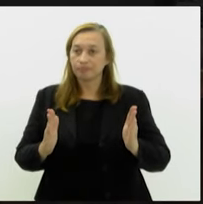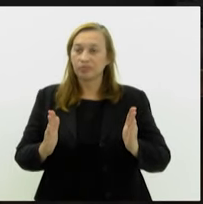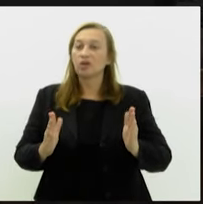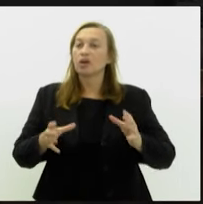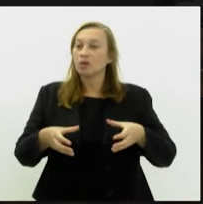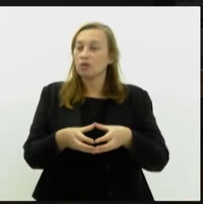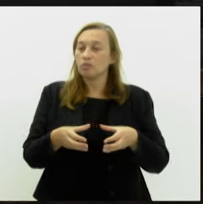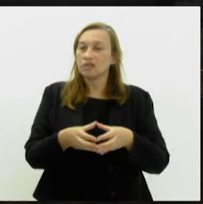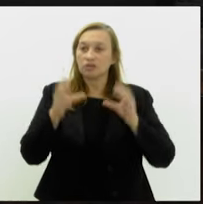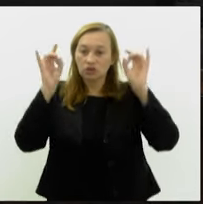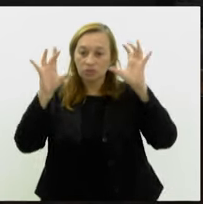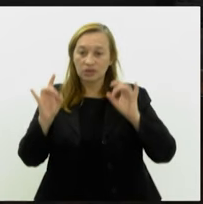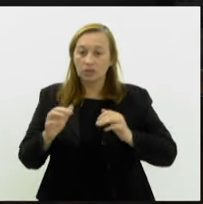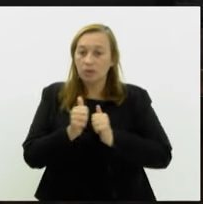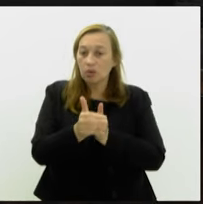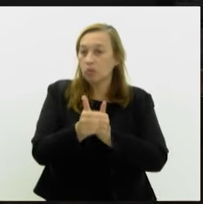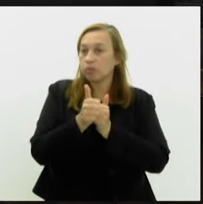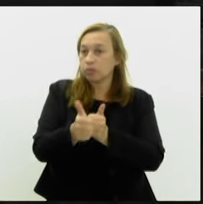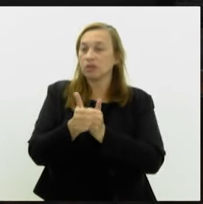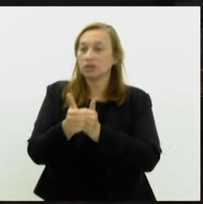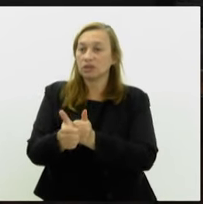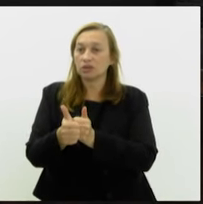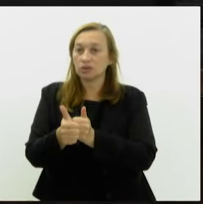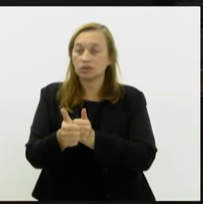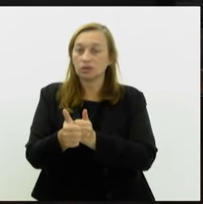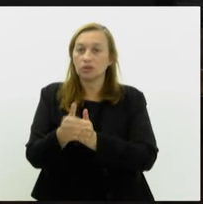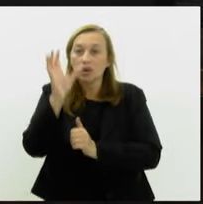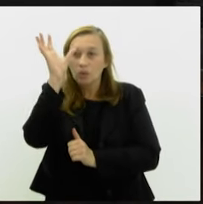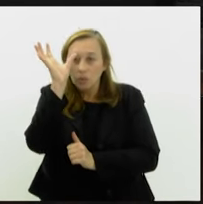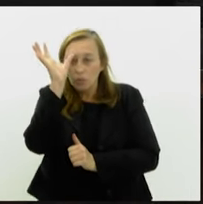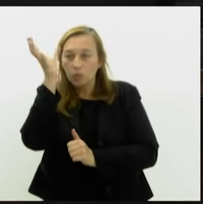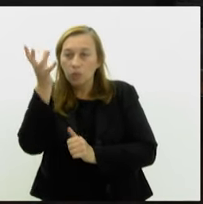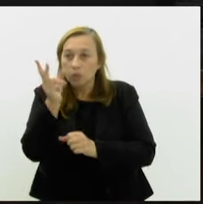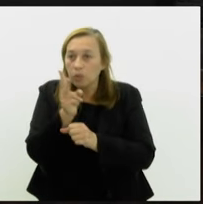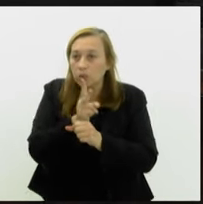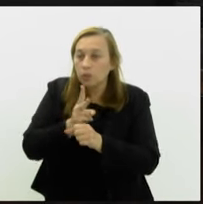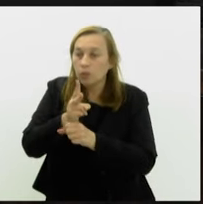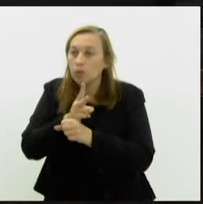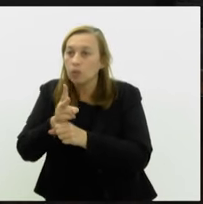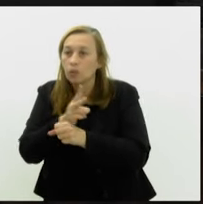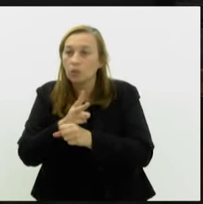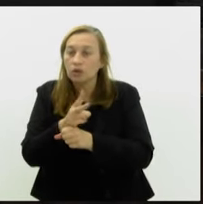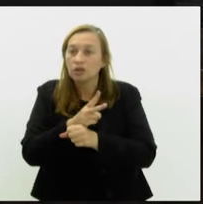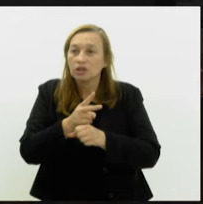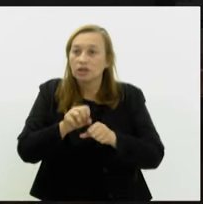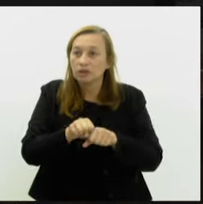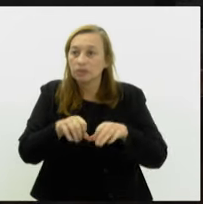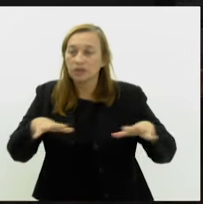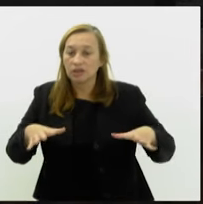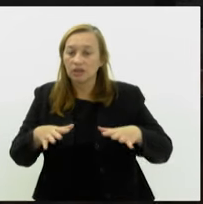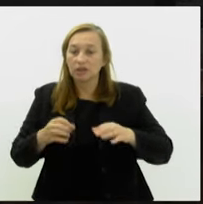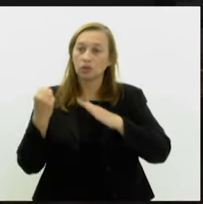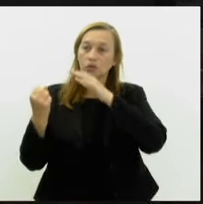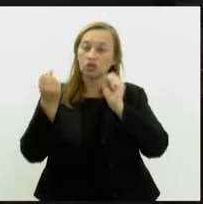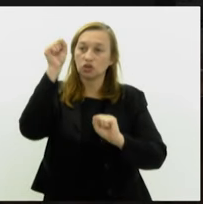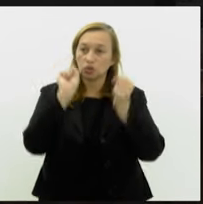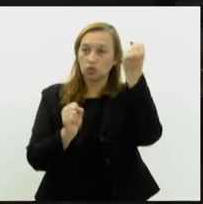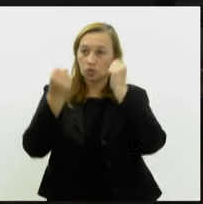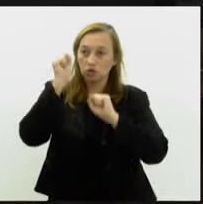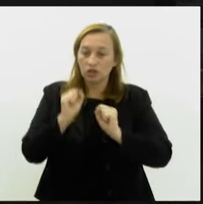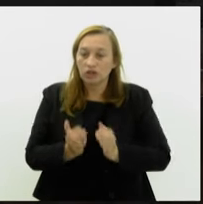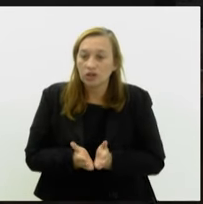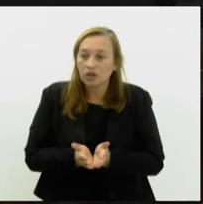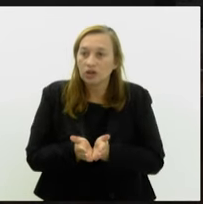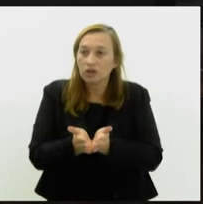comissão especial para acompanhar e buscar soluções para o fortalecimento e ampliação da indústria naval de